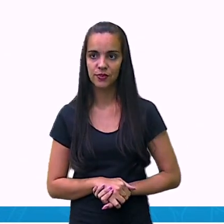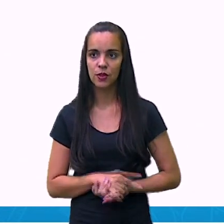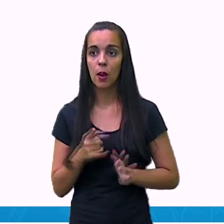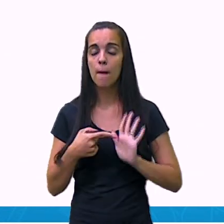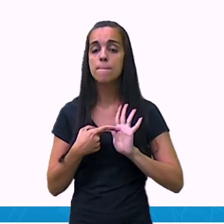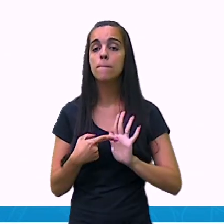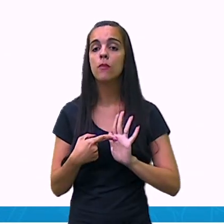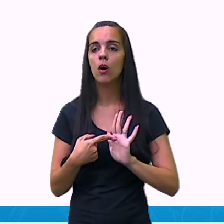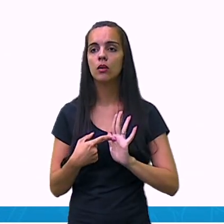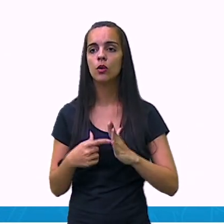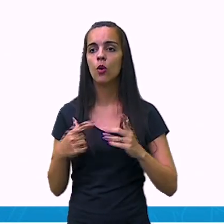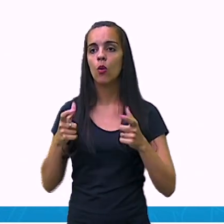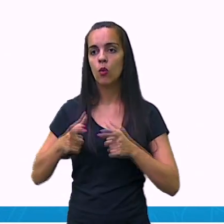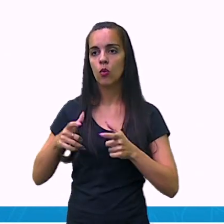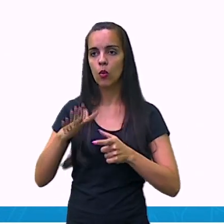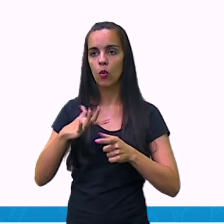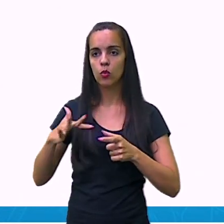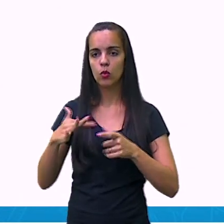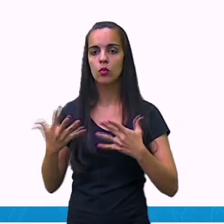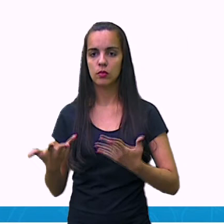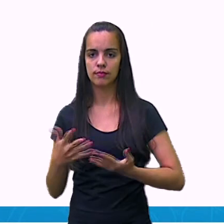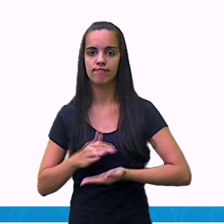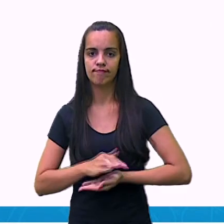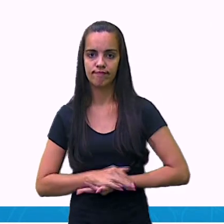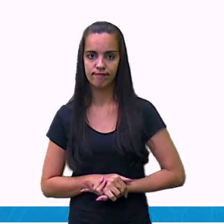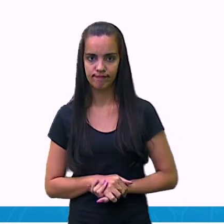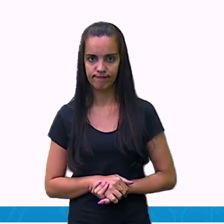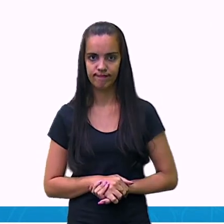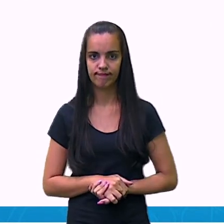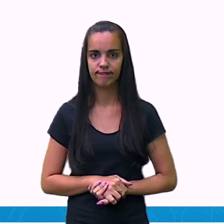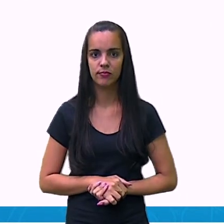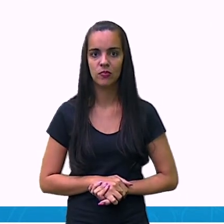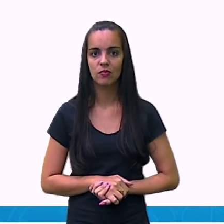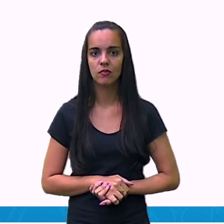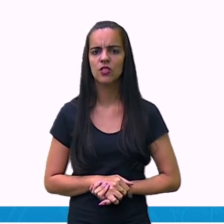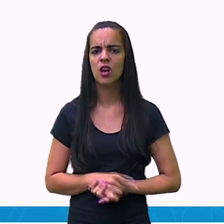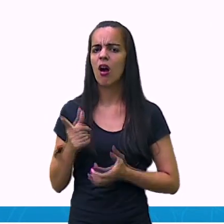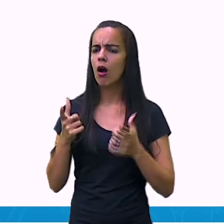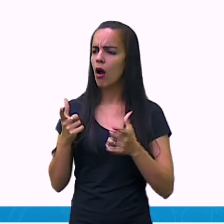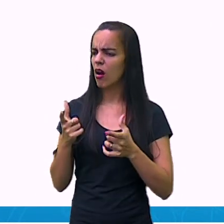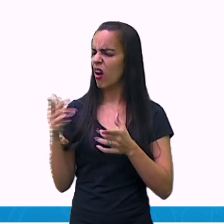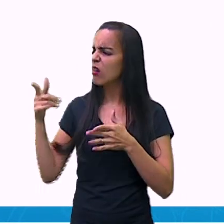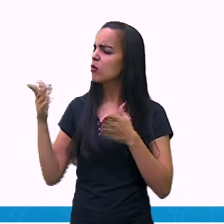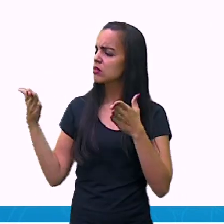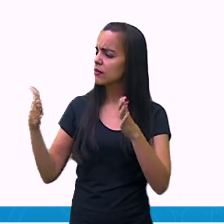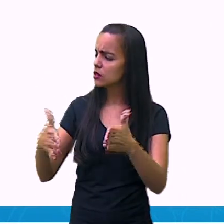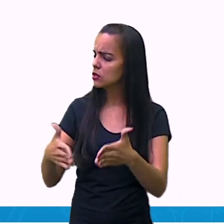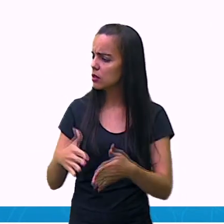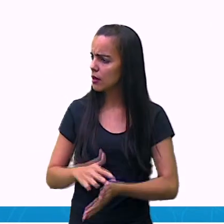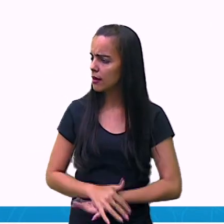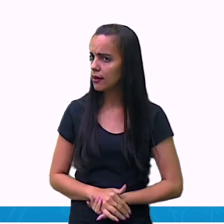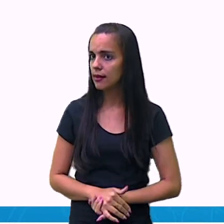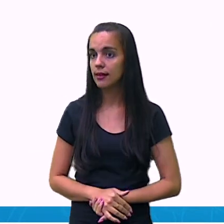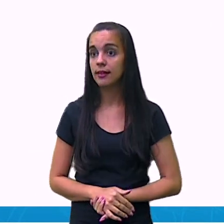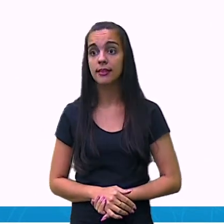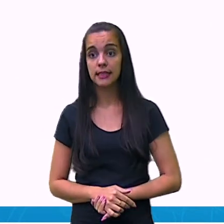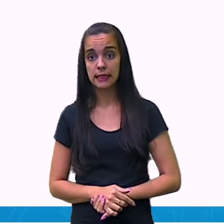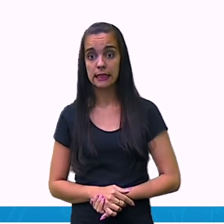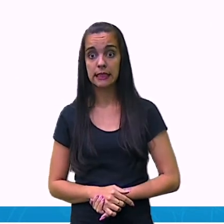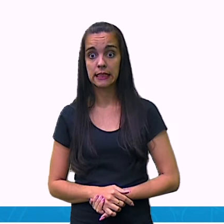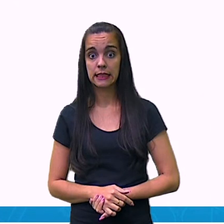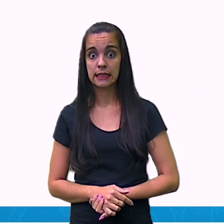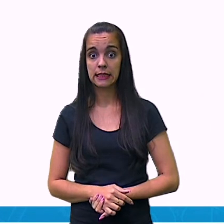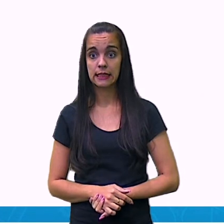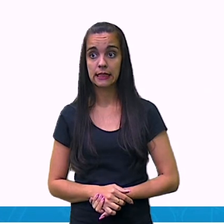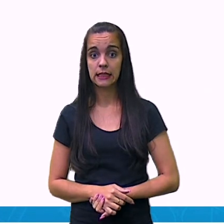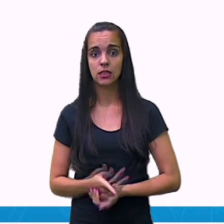a ideia de estado ou permanência. Aonde ela quer chegar? Onde seu marido